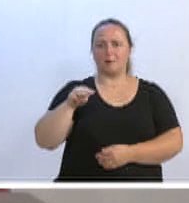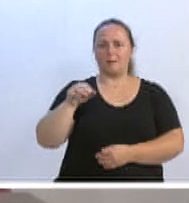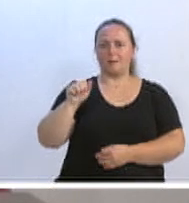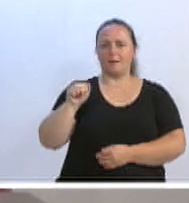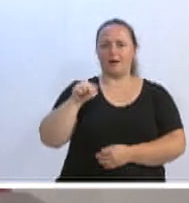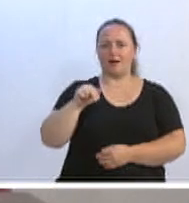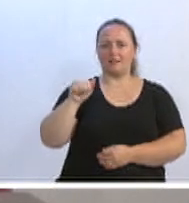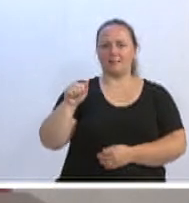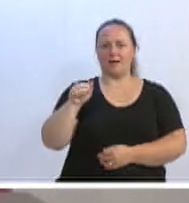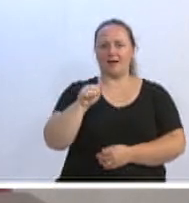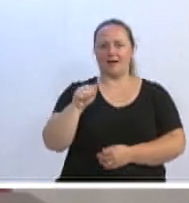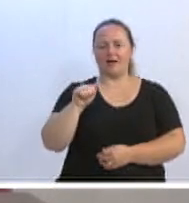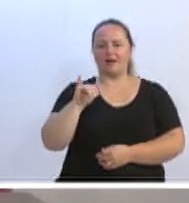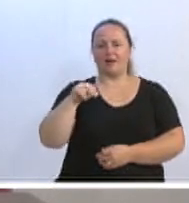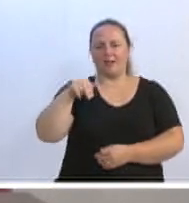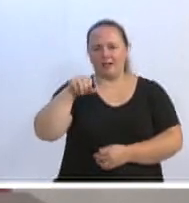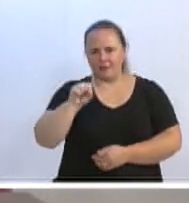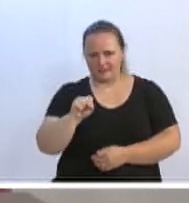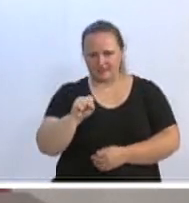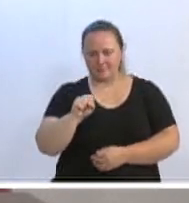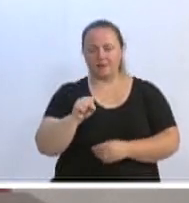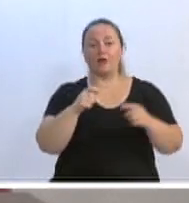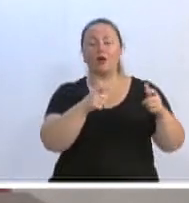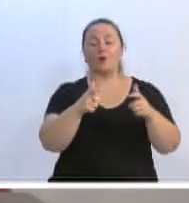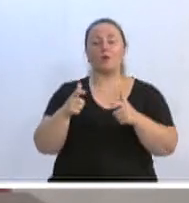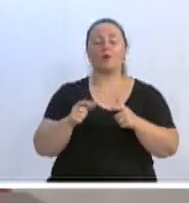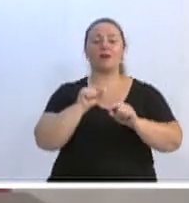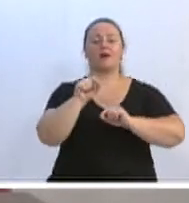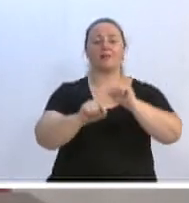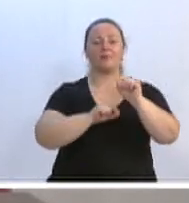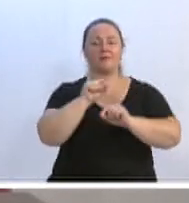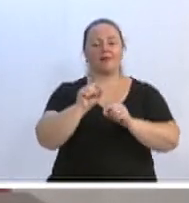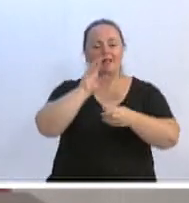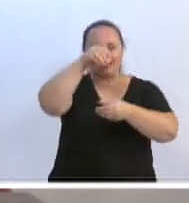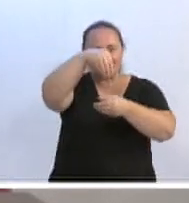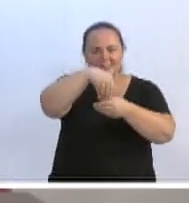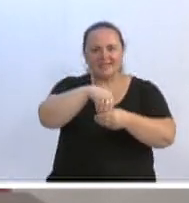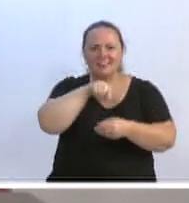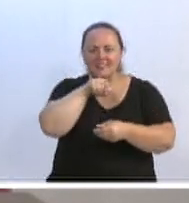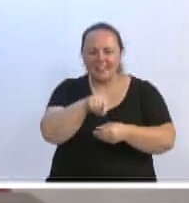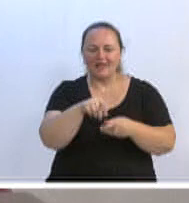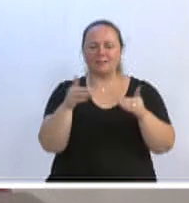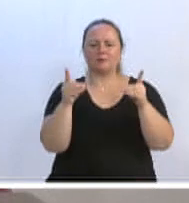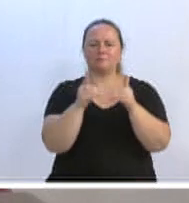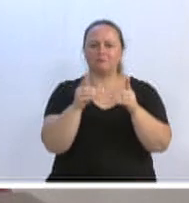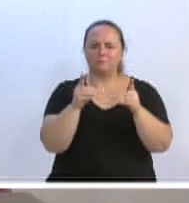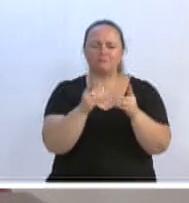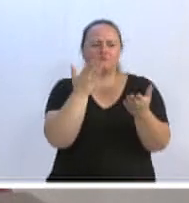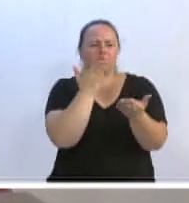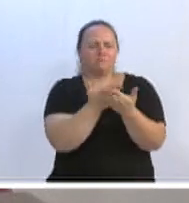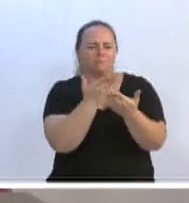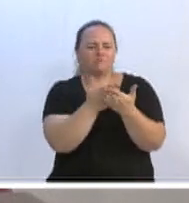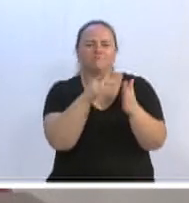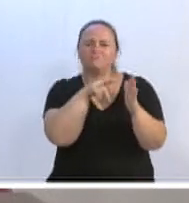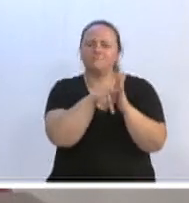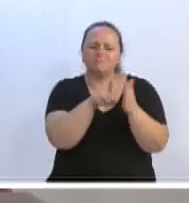estes onde a doutrina e o estudo da palavra de Deus são ali